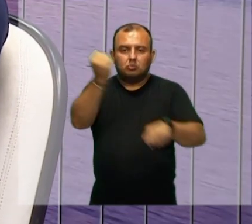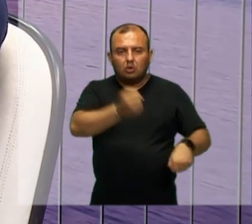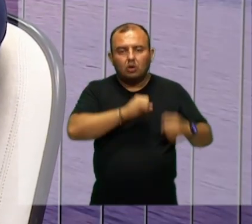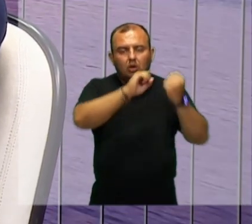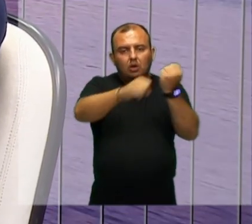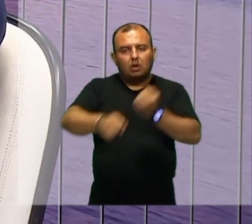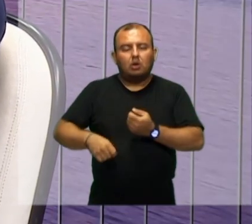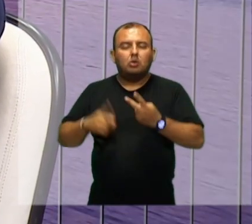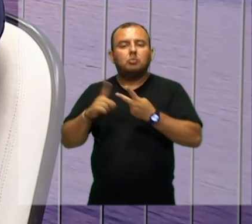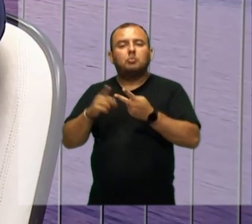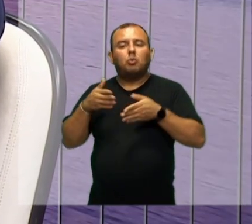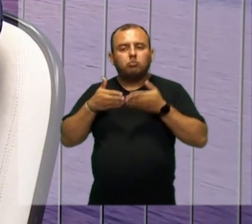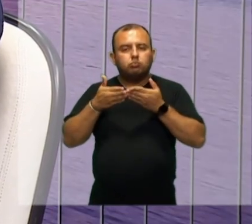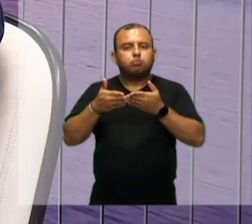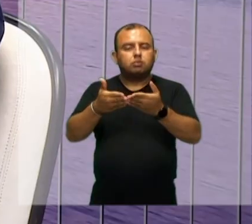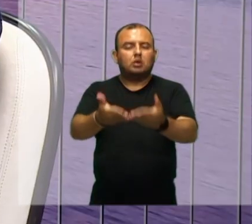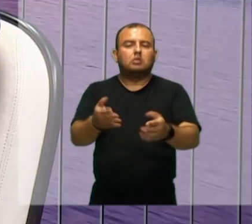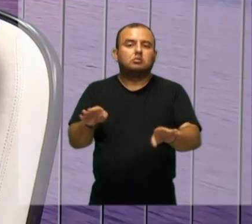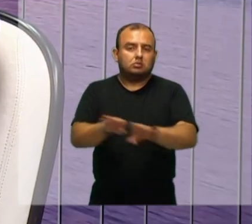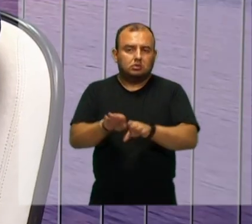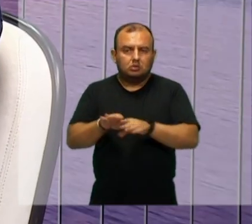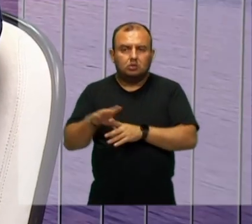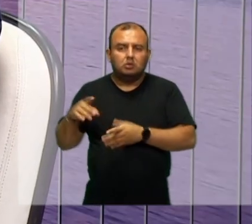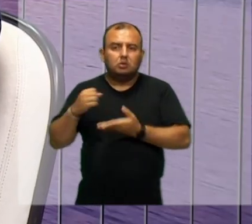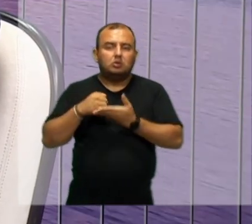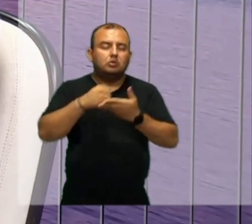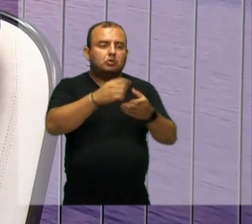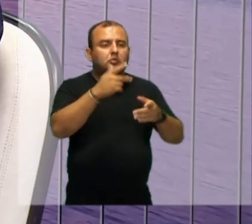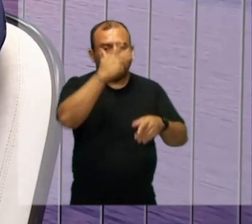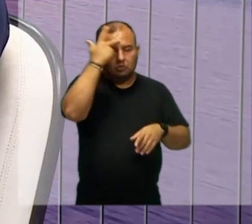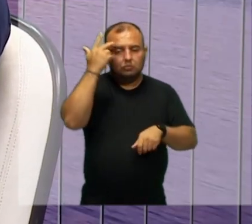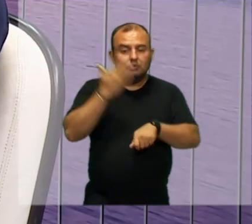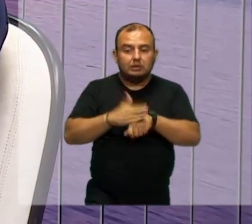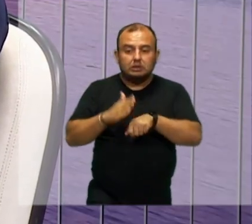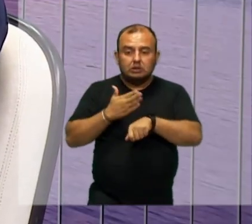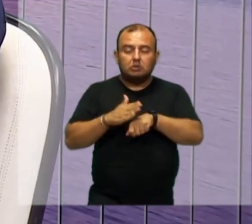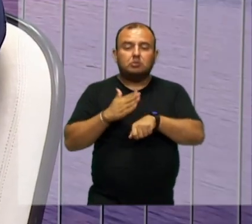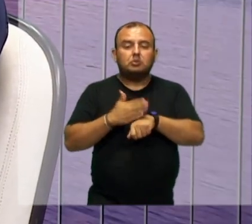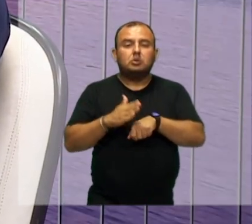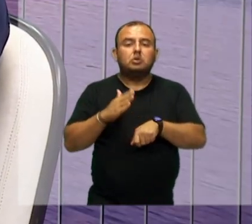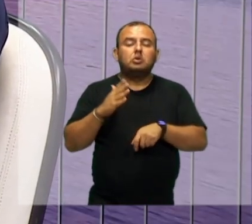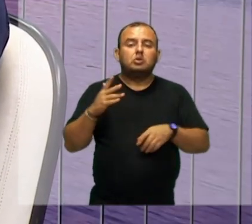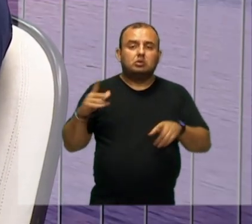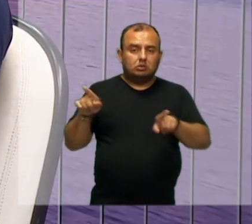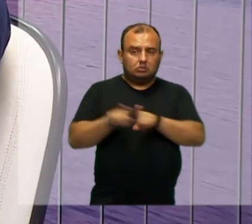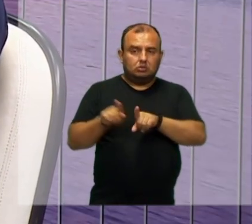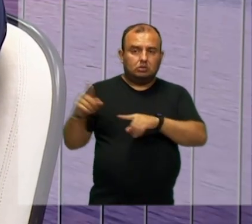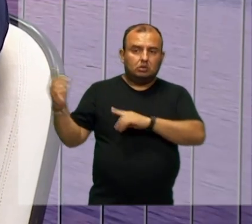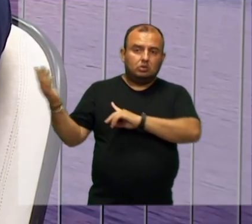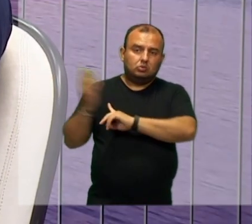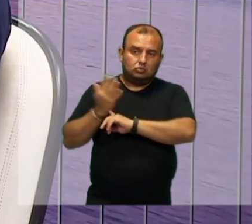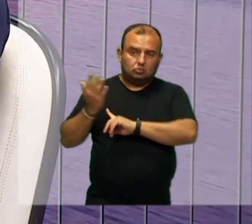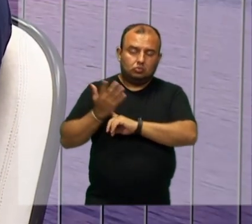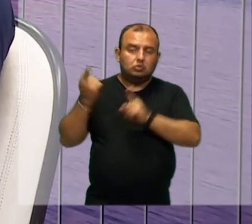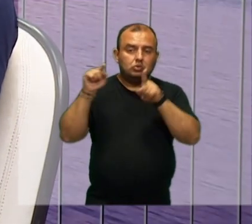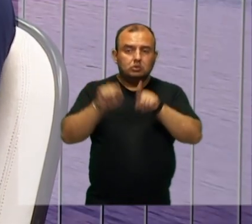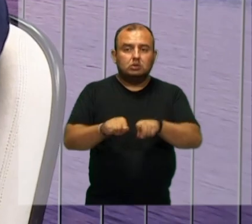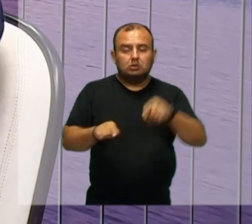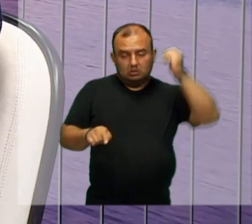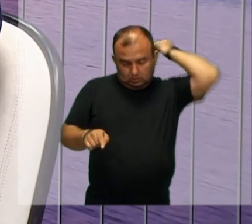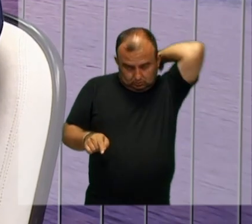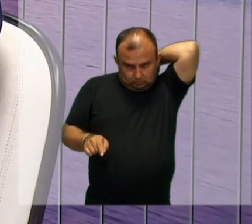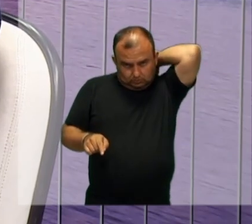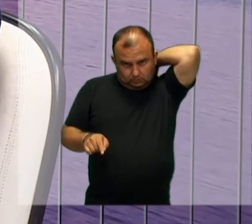remos, levou algumas pessoas para fazer treinamento. Então, a gente é subsidiado através dessas parcerias,